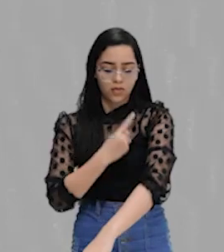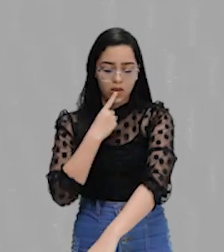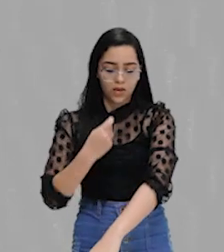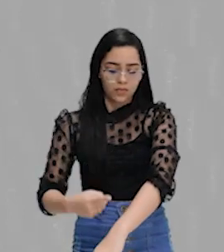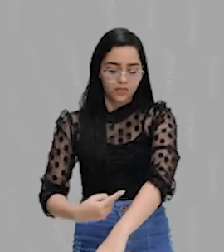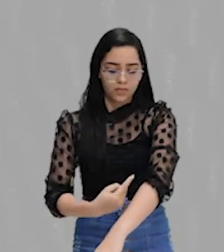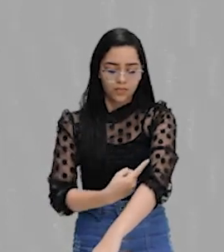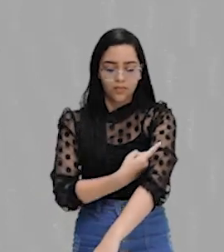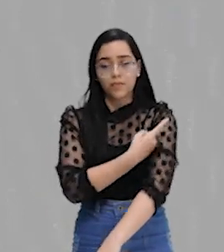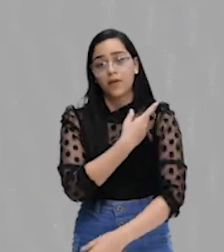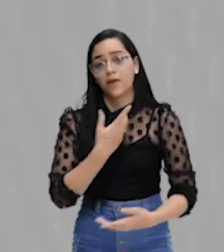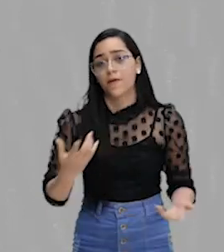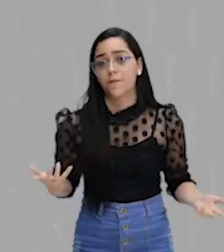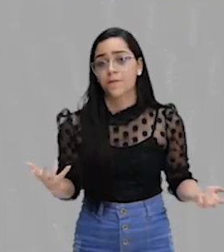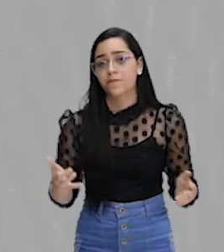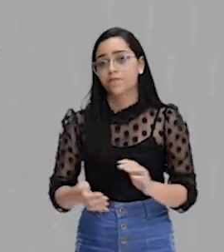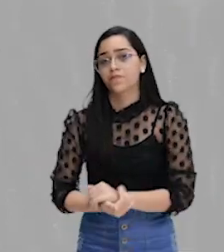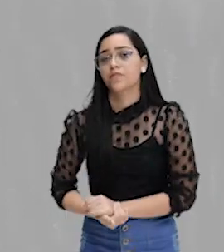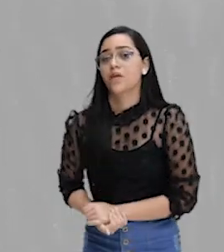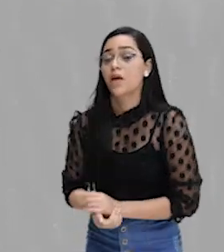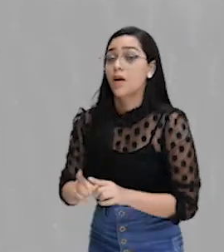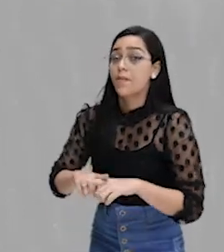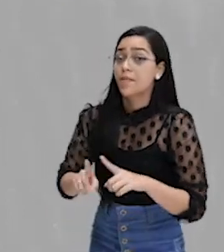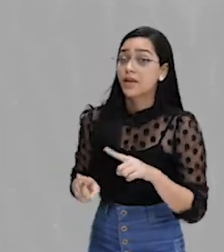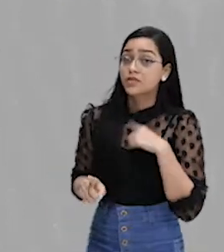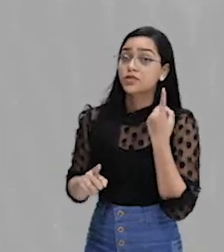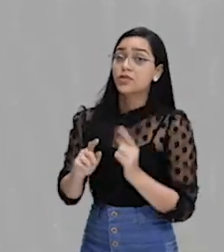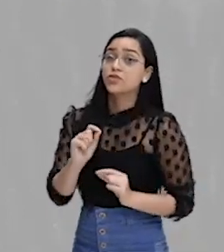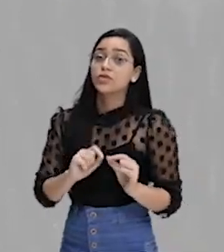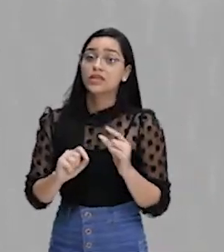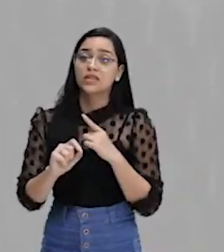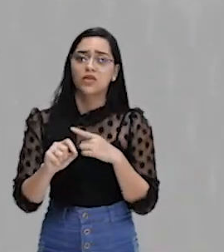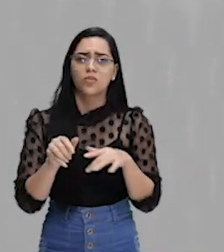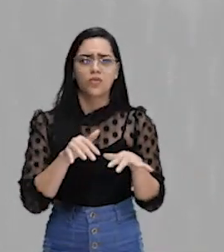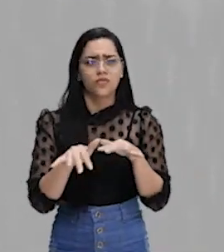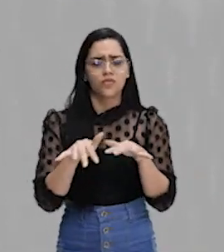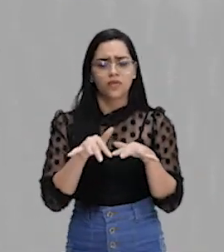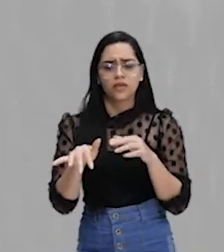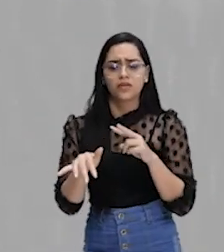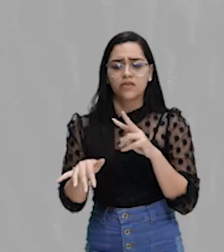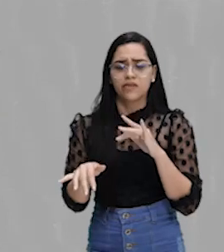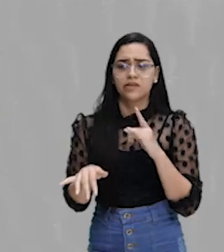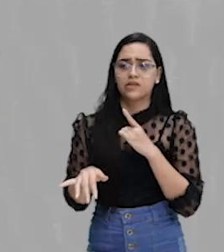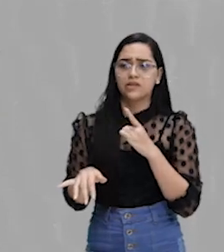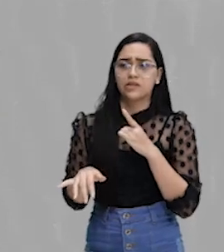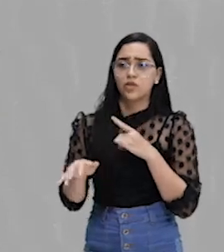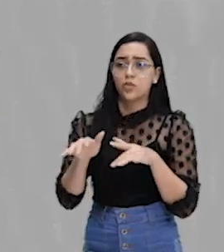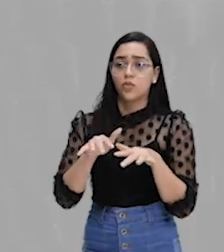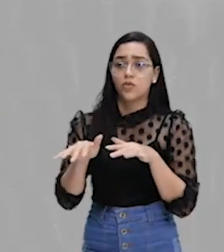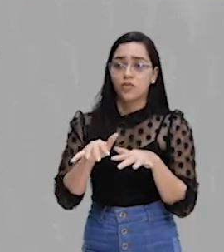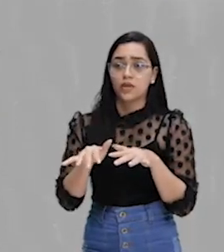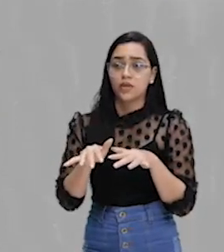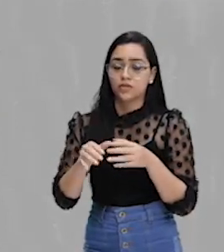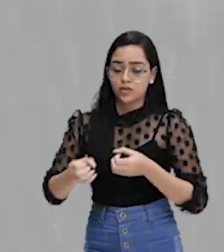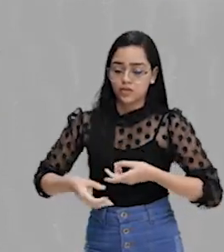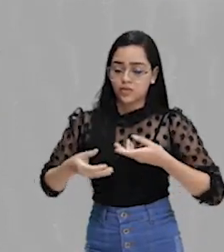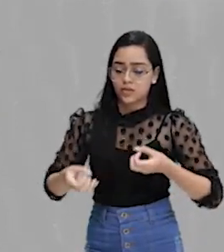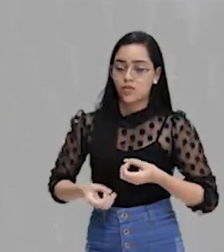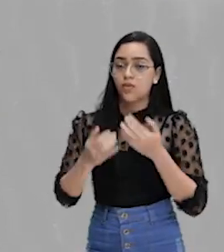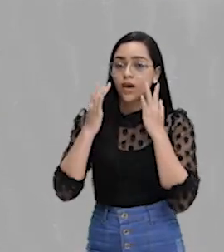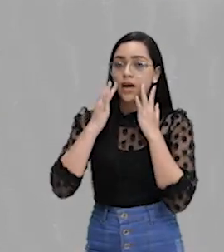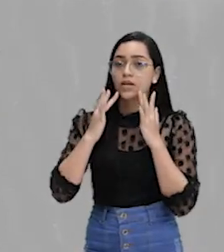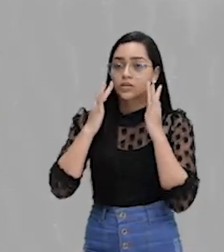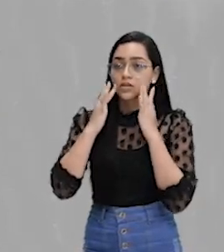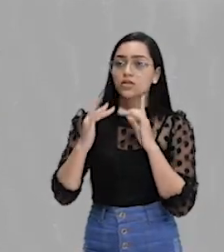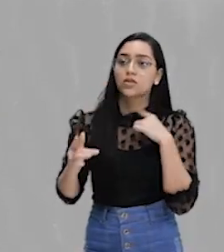intrapulmonar. Entretanto, nós estamos diante de um movimento que vai ser muito mais um movimento de expressão artística.